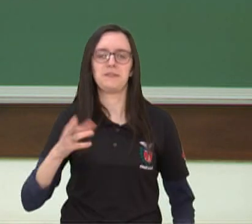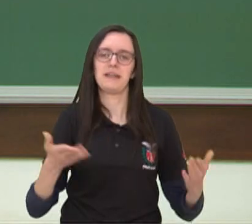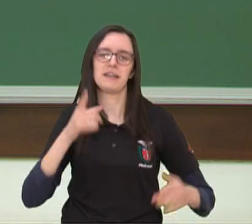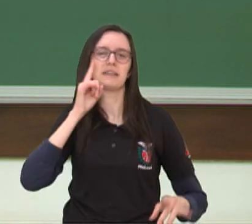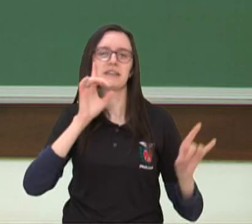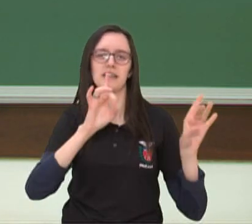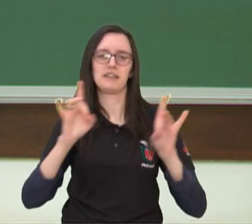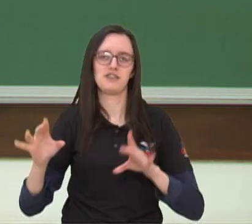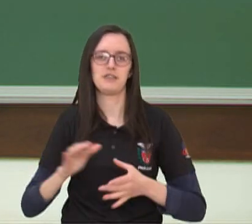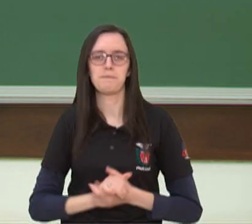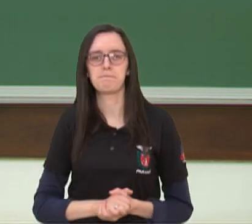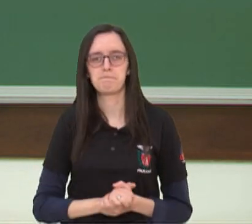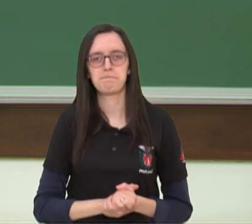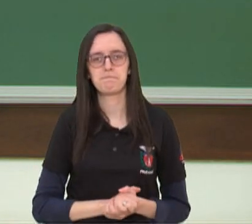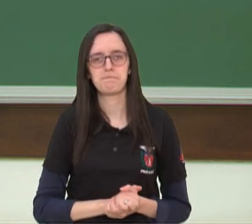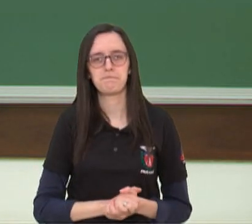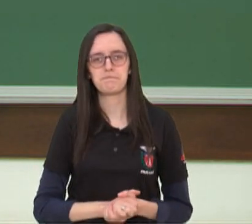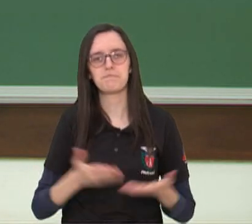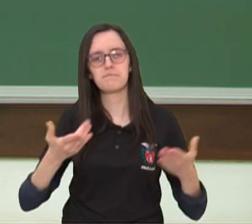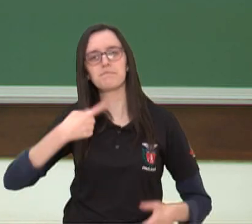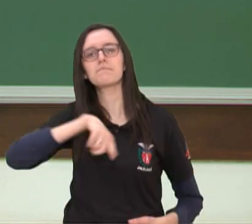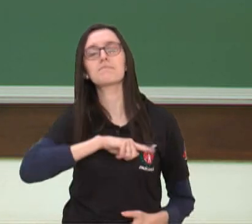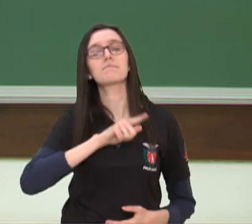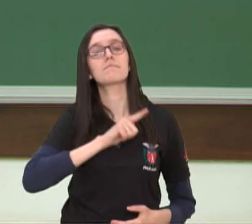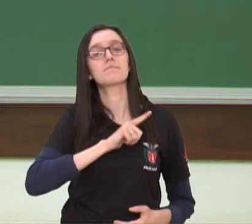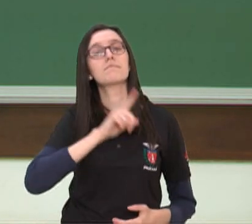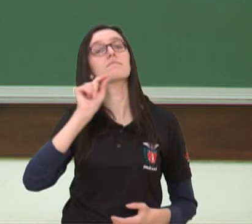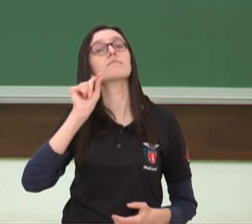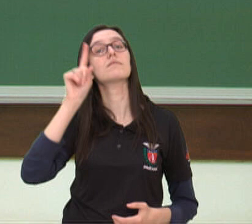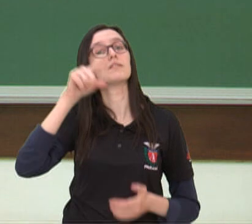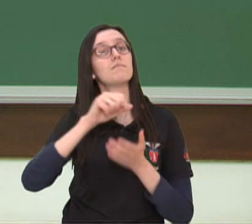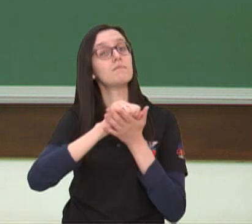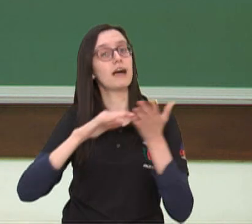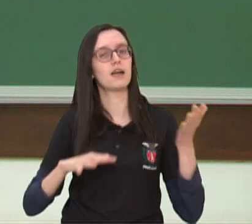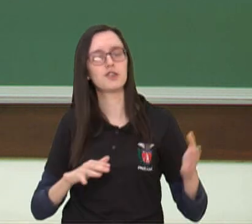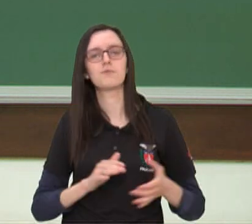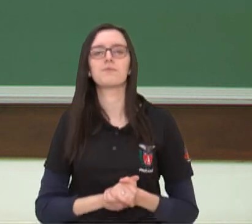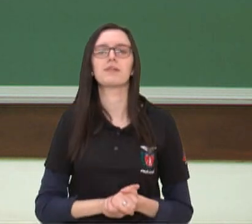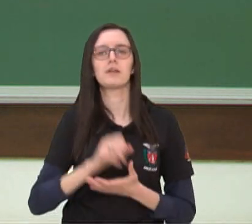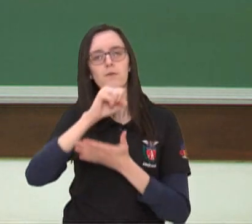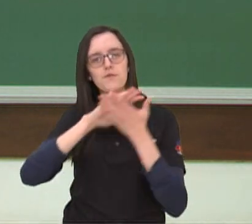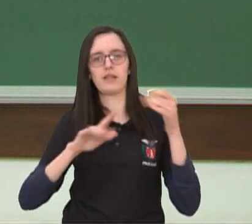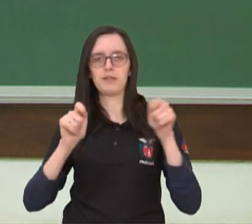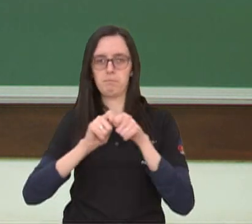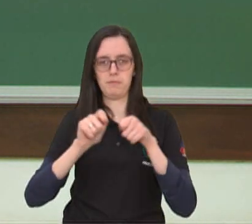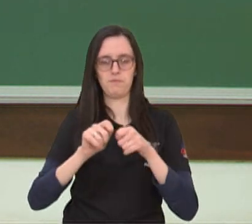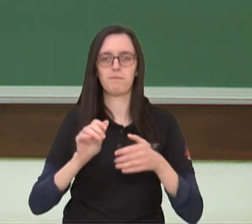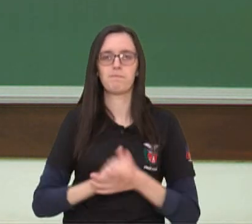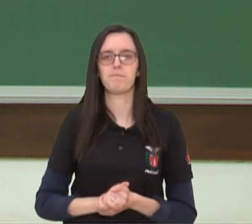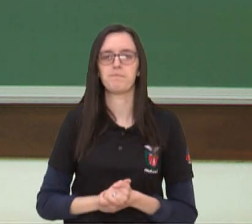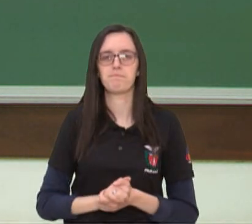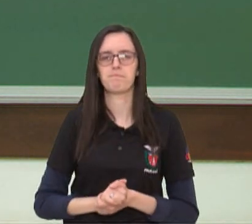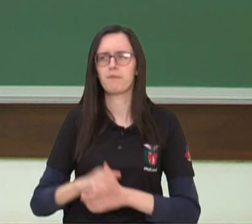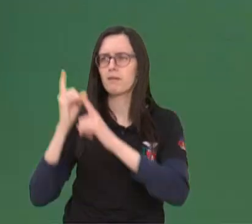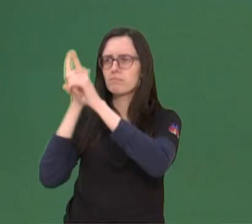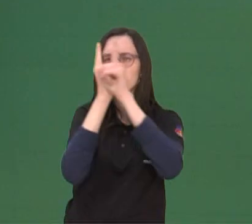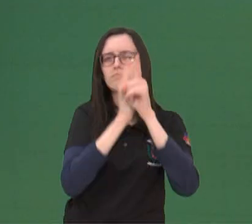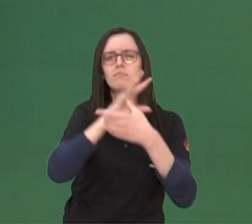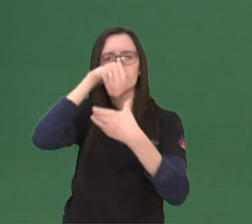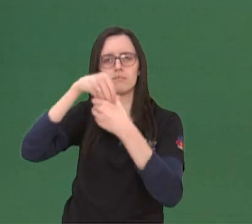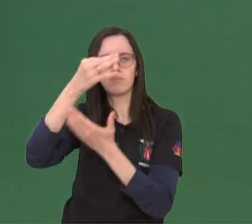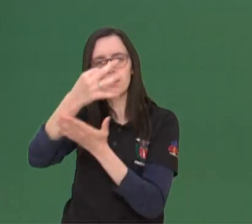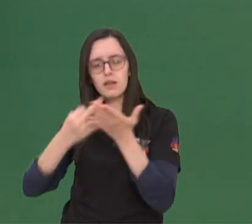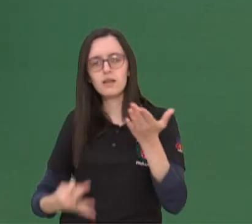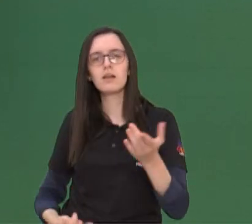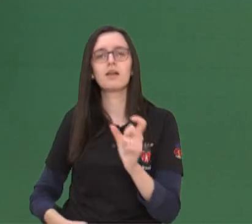nosso dia a dia. Agora nós temos uma atividade para fazer. Identifique no texto